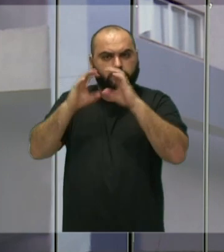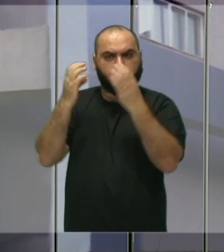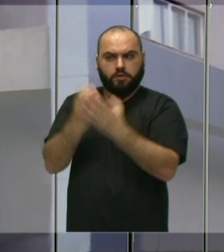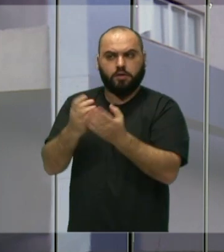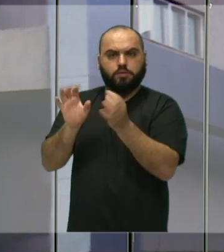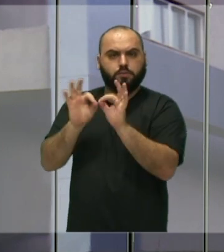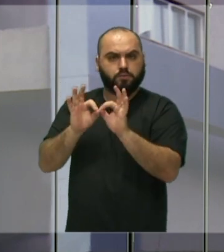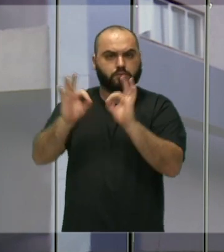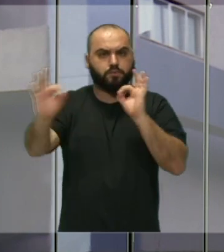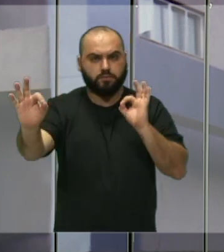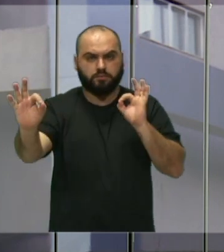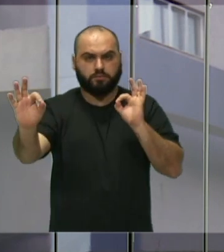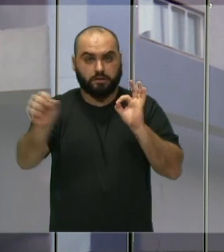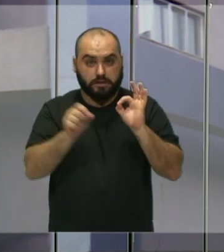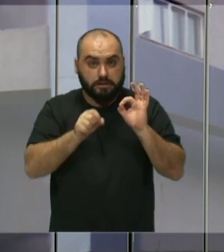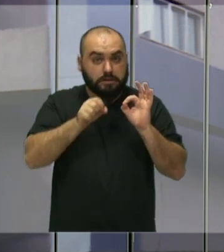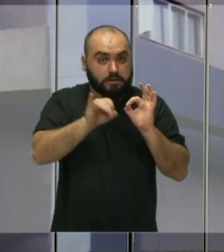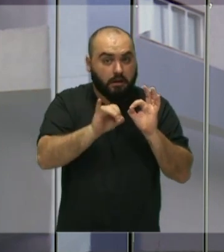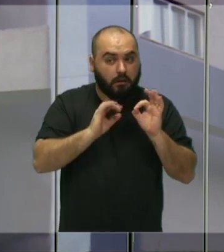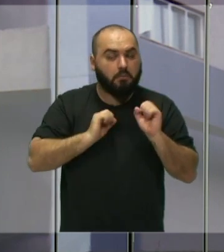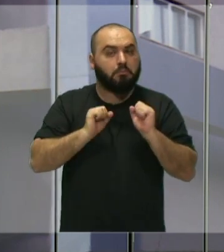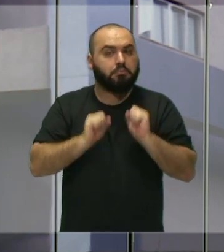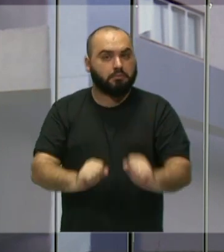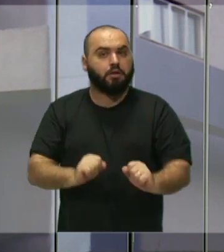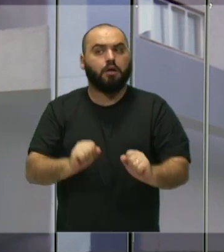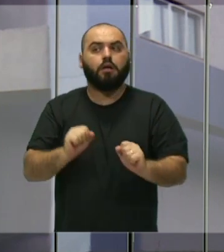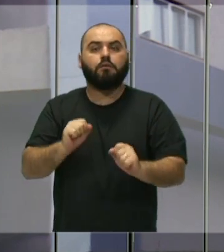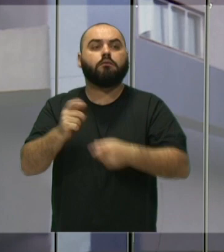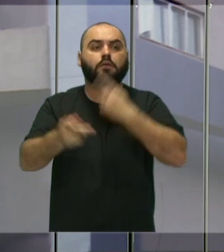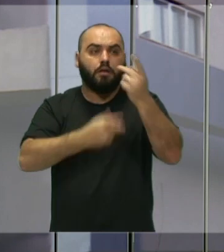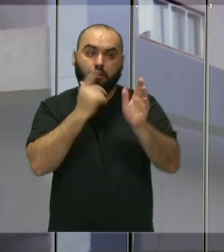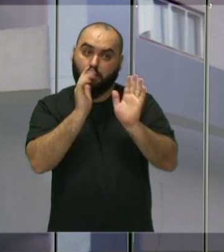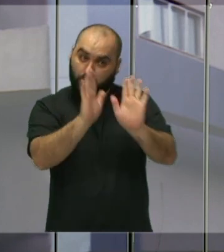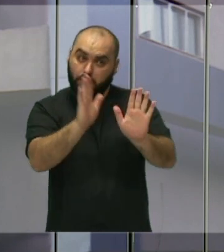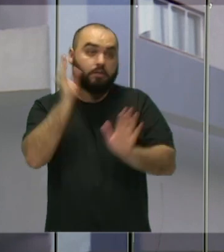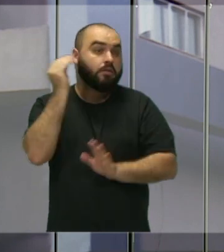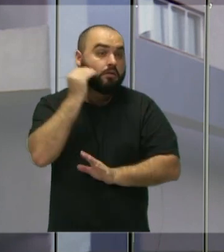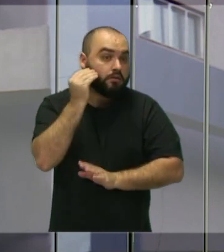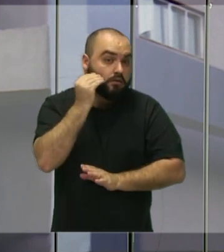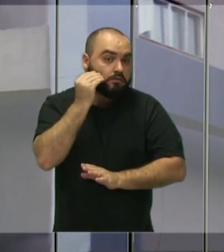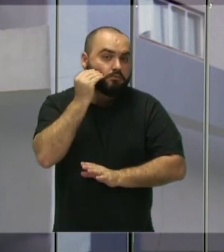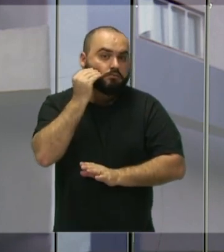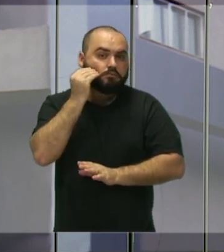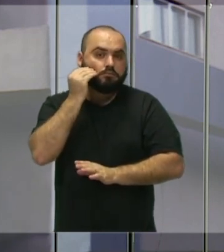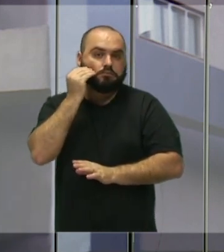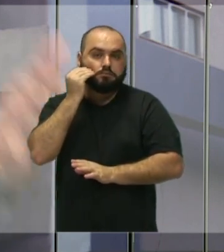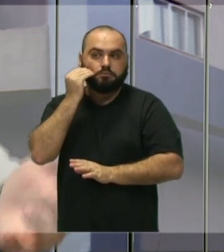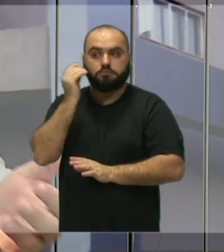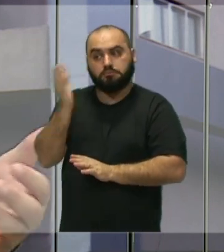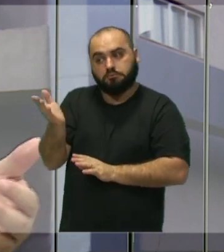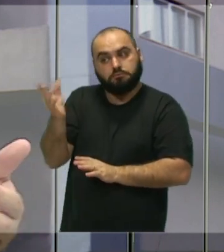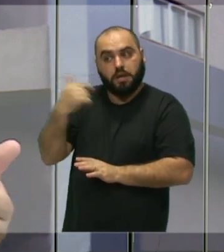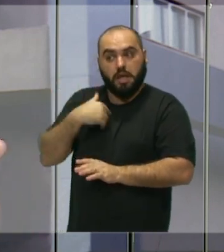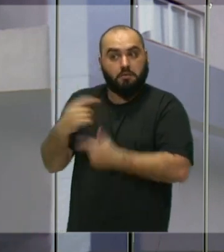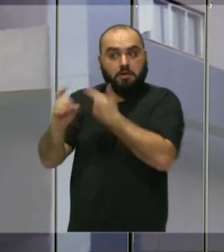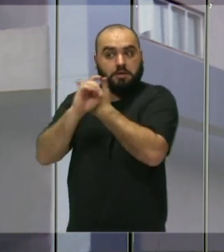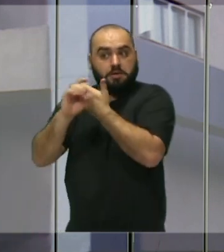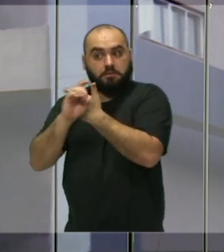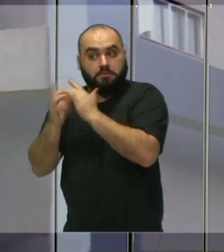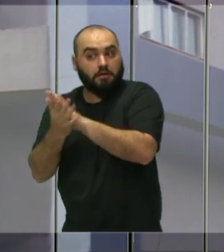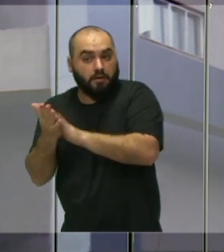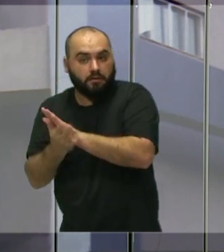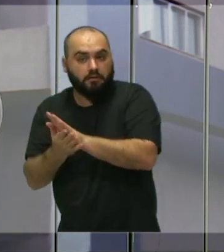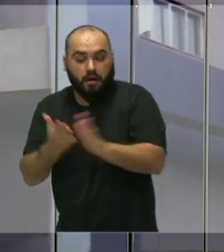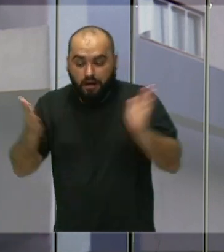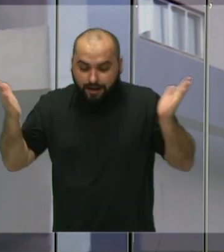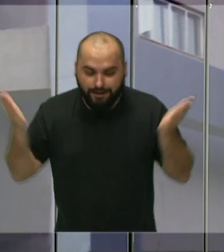interior, e se eu puder dizer, olha, eu fiz algo para vocês, o que eu posso fazer, já que não estou no executivo, é